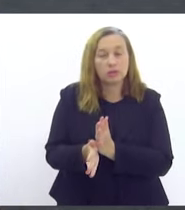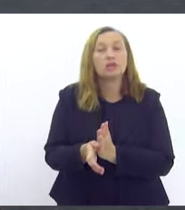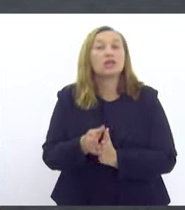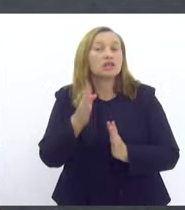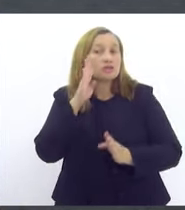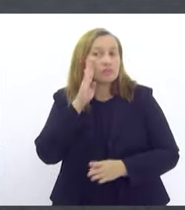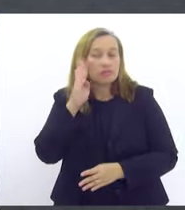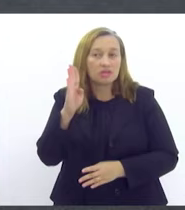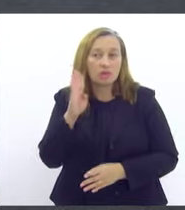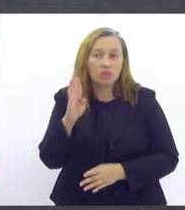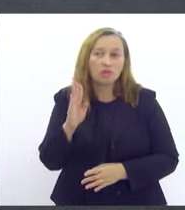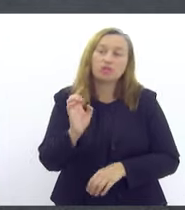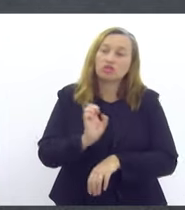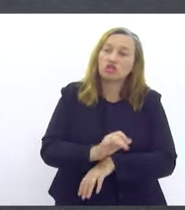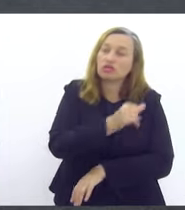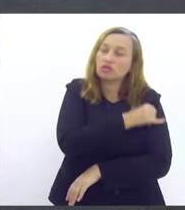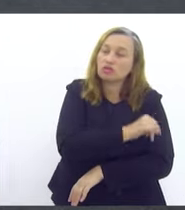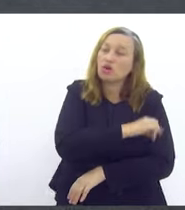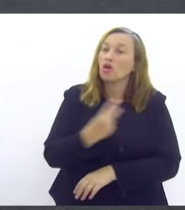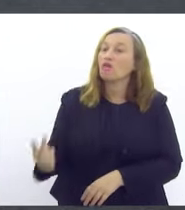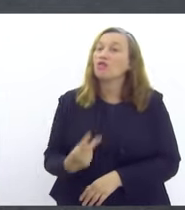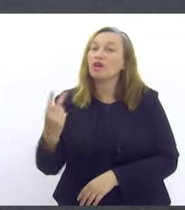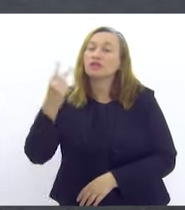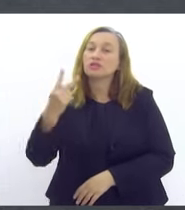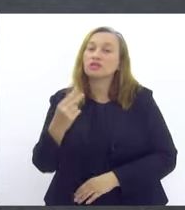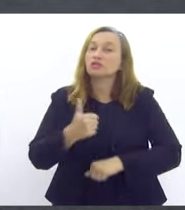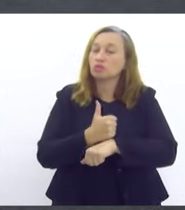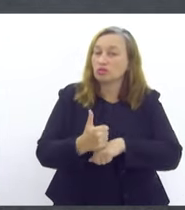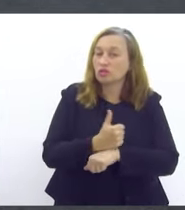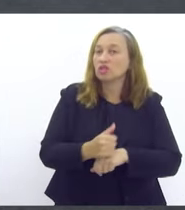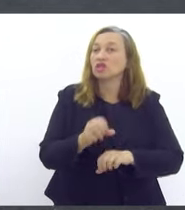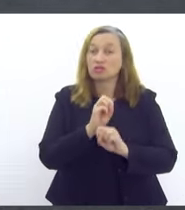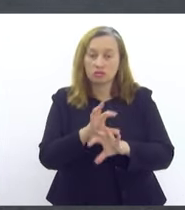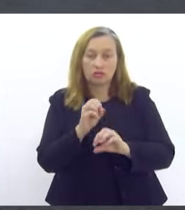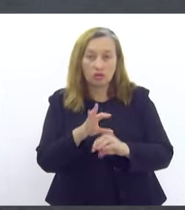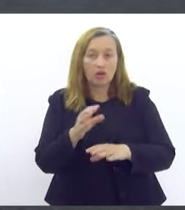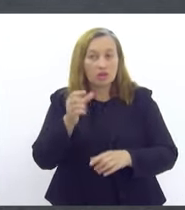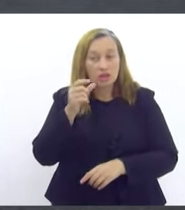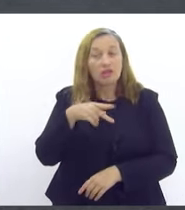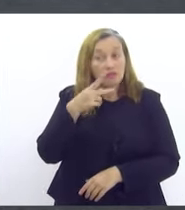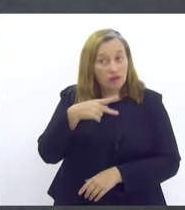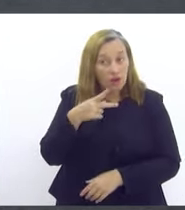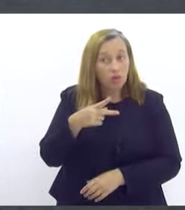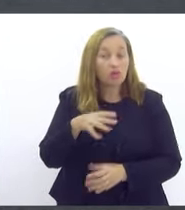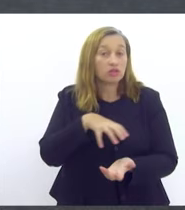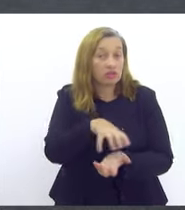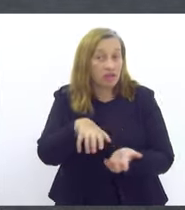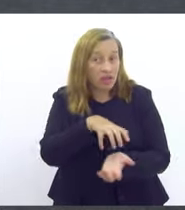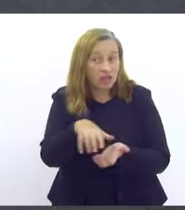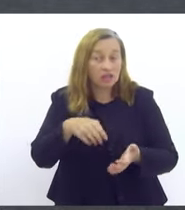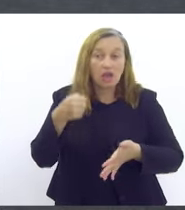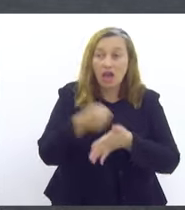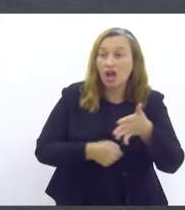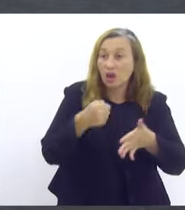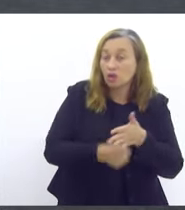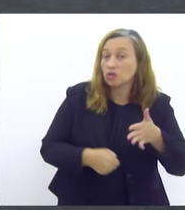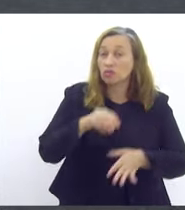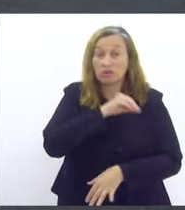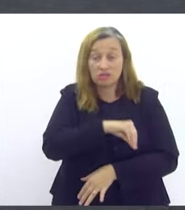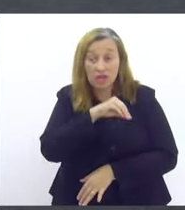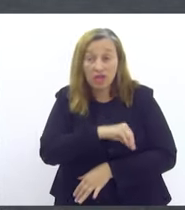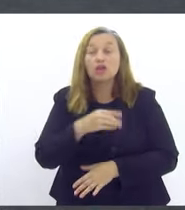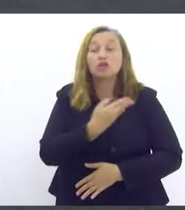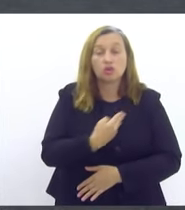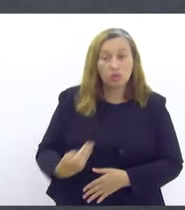especialmente, para que o Estado do Rio de Janeiro valorize os seus profissionais de educação. A gente alertou, quando teve a greve, a luta pelo piso, que o governo